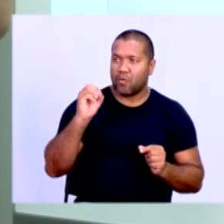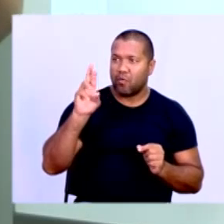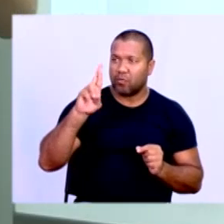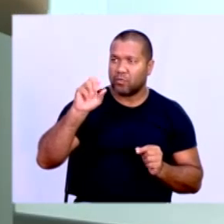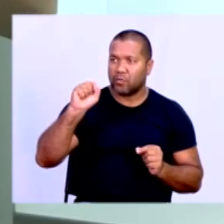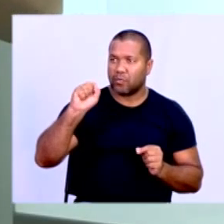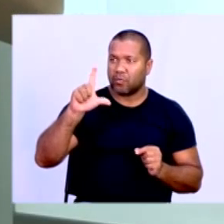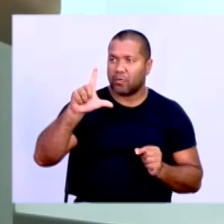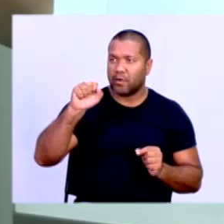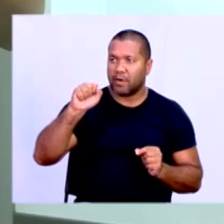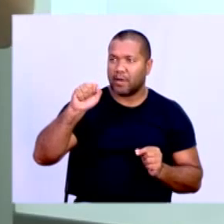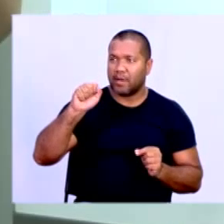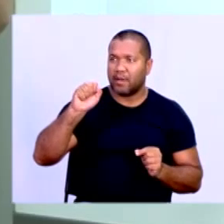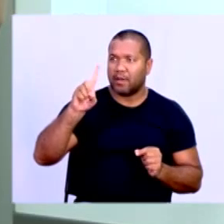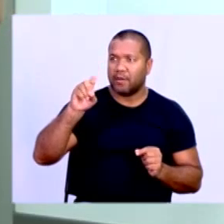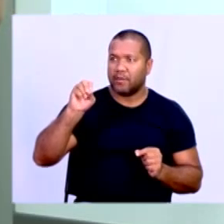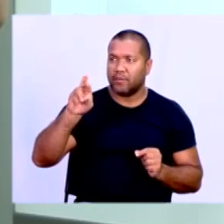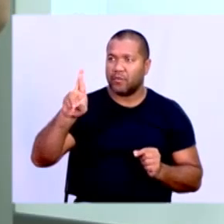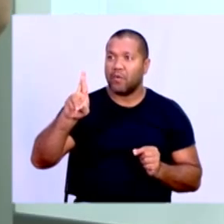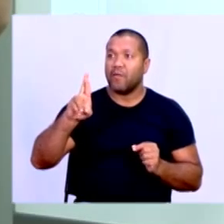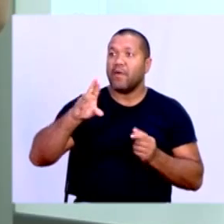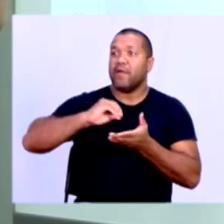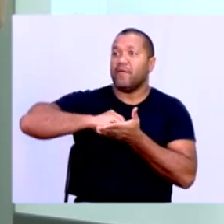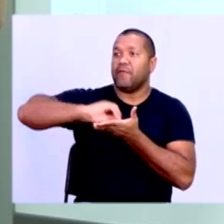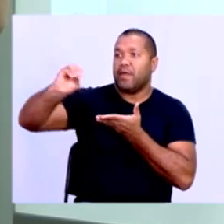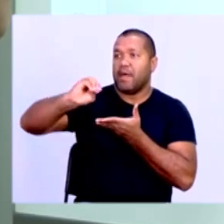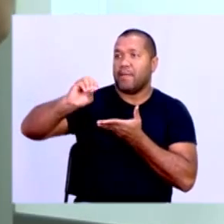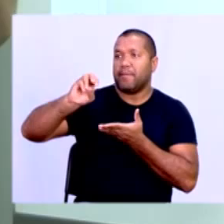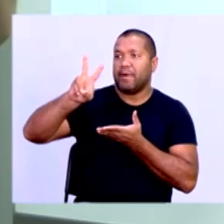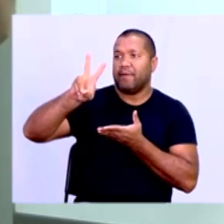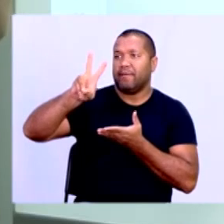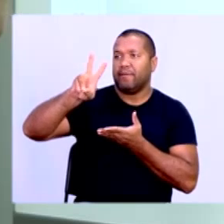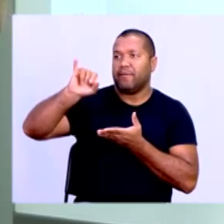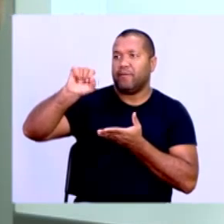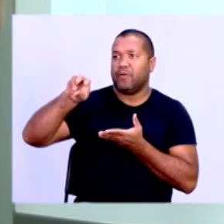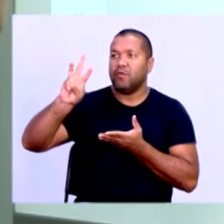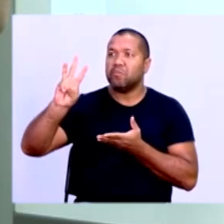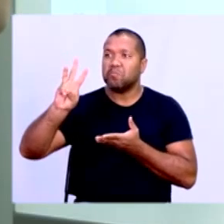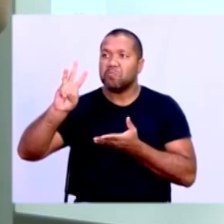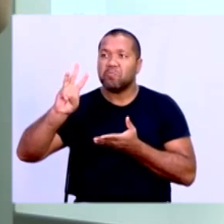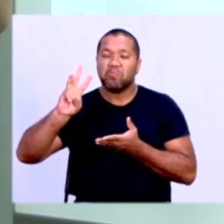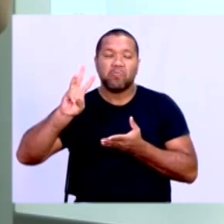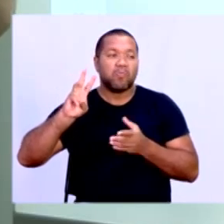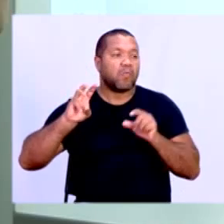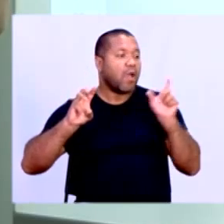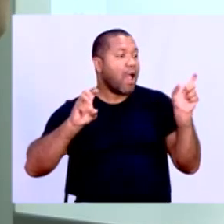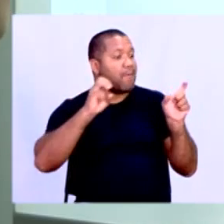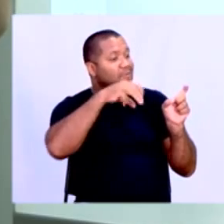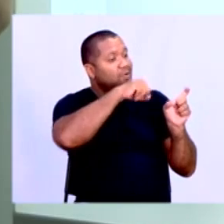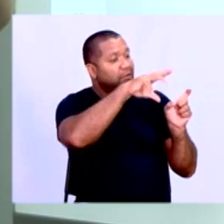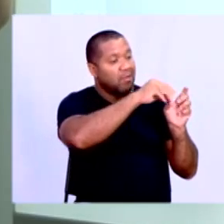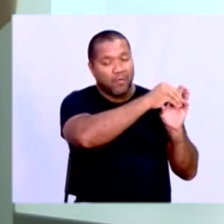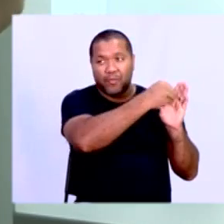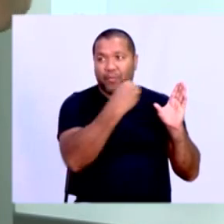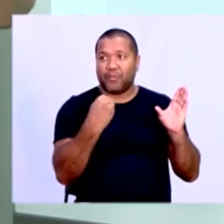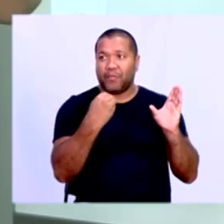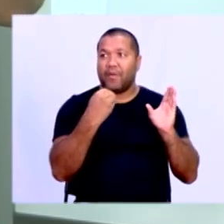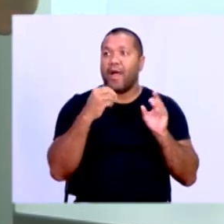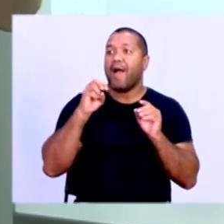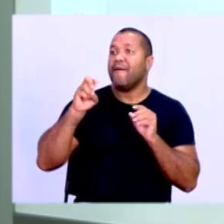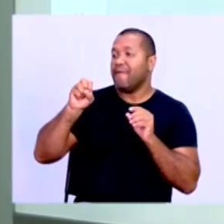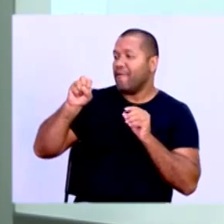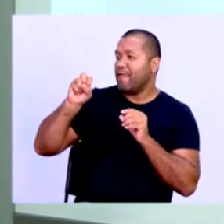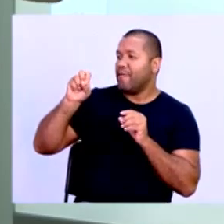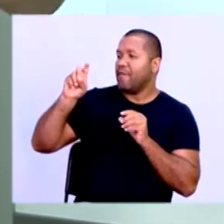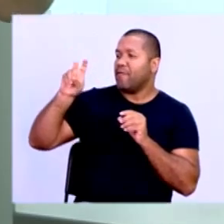enviar para a view a solicitação com os dados que vieram do modelo. Estão entendendo? Então, na hora que eu